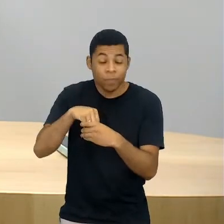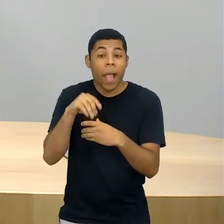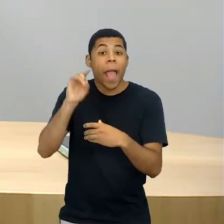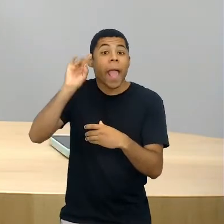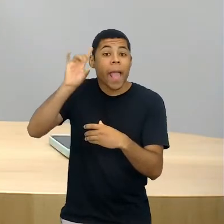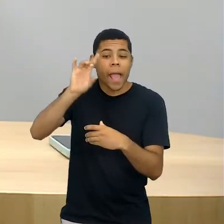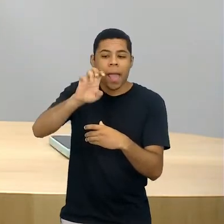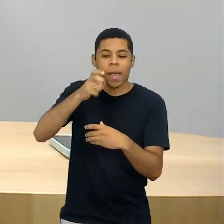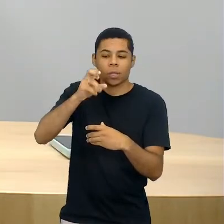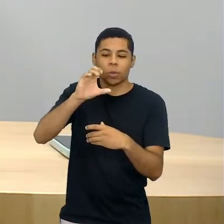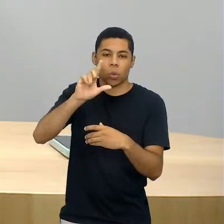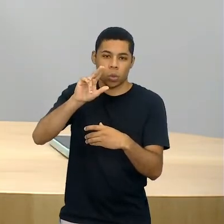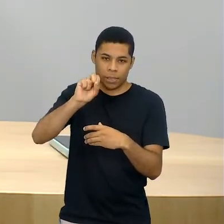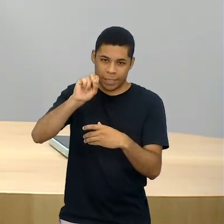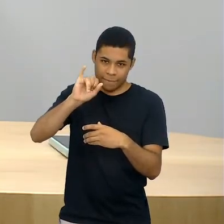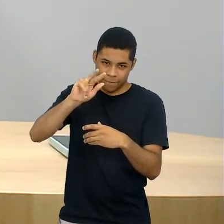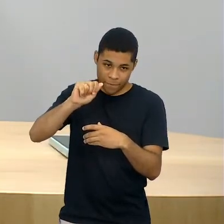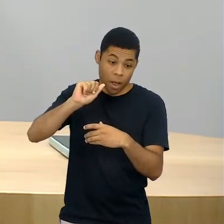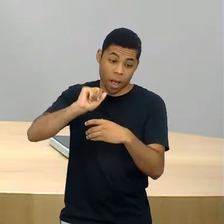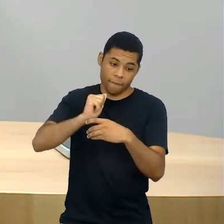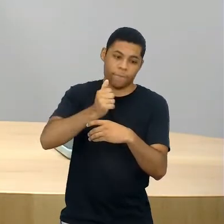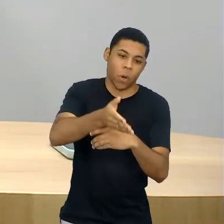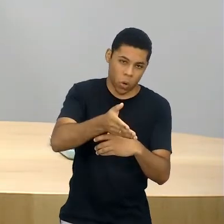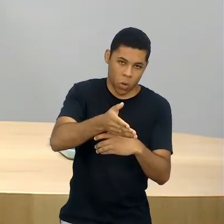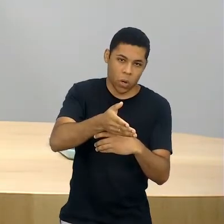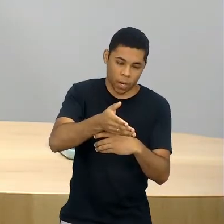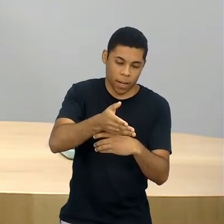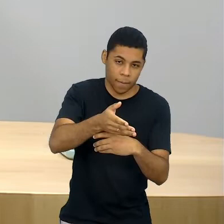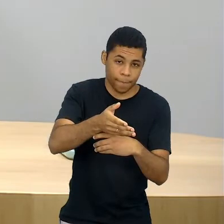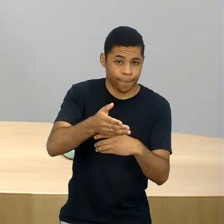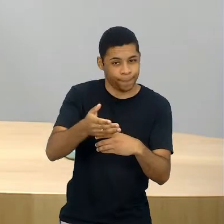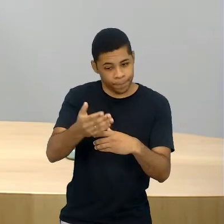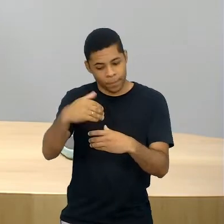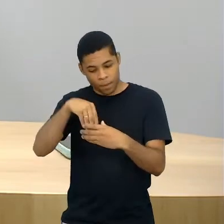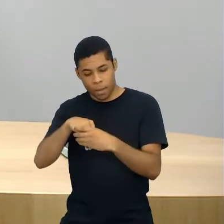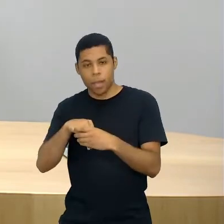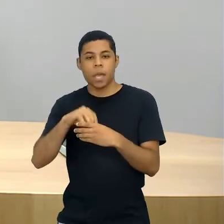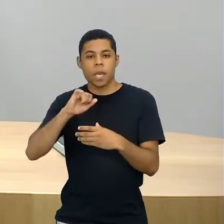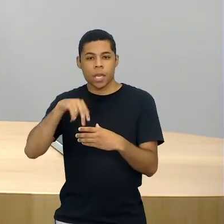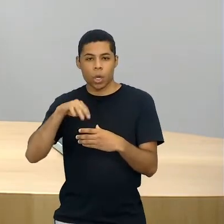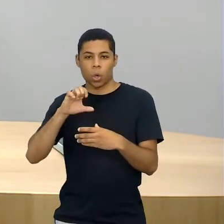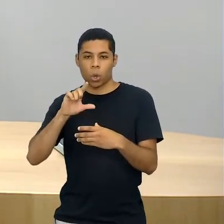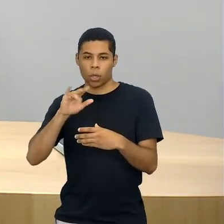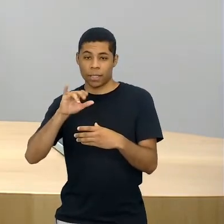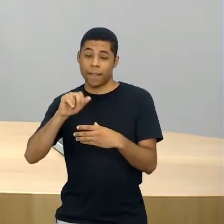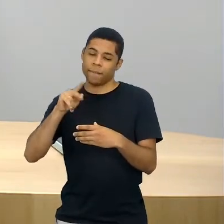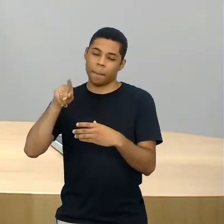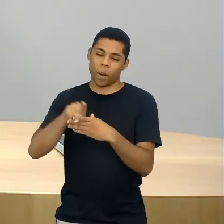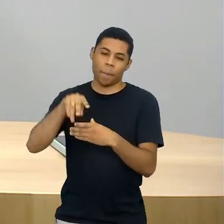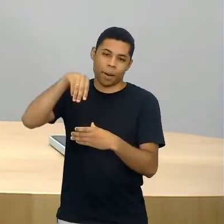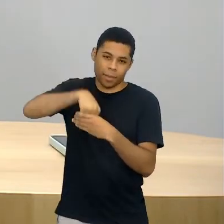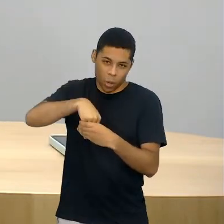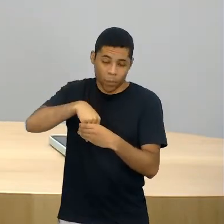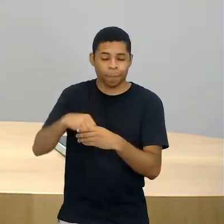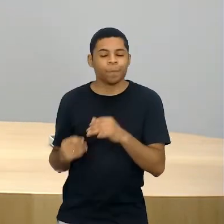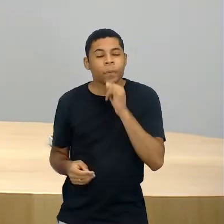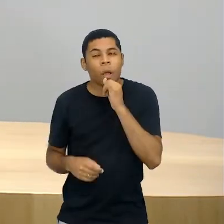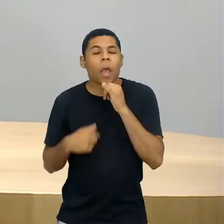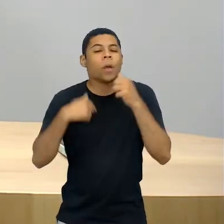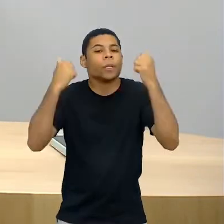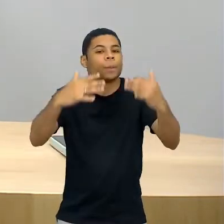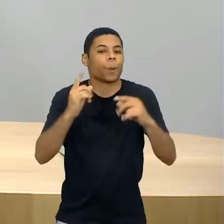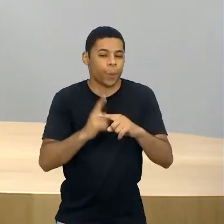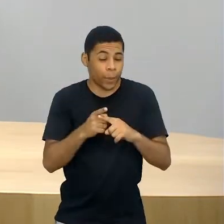aí sim ela é intrusiva de interior. Então sempre associa isso, e eu falo isso porque quando o aluno vai fazer um